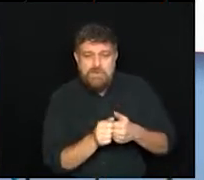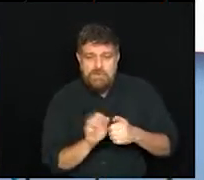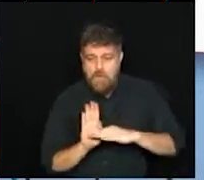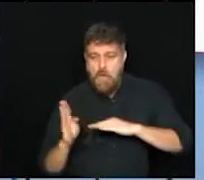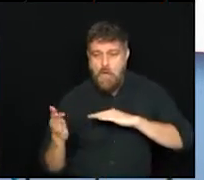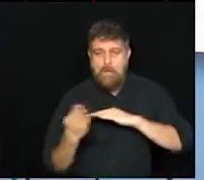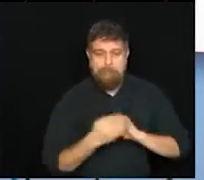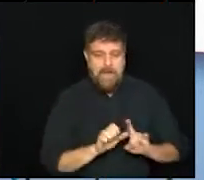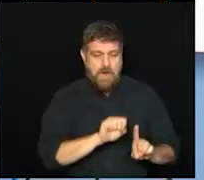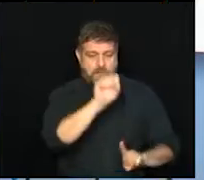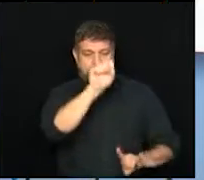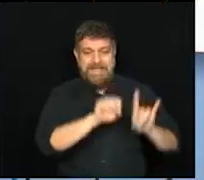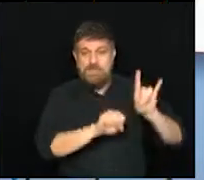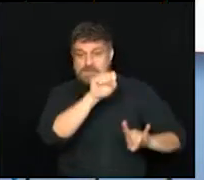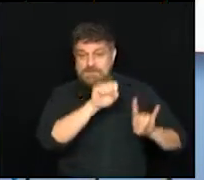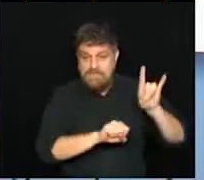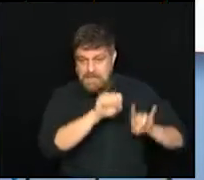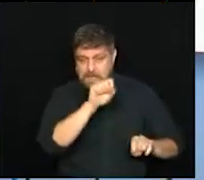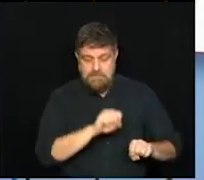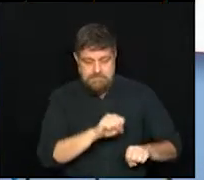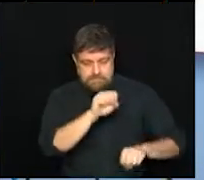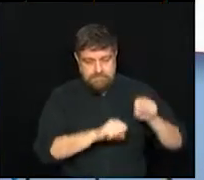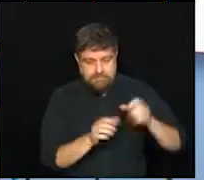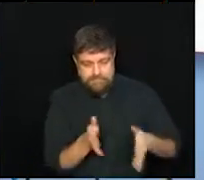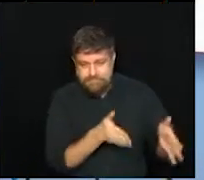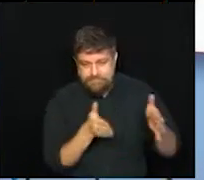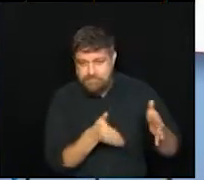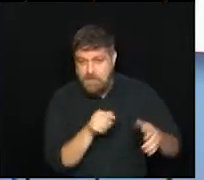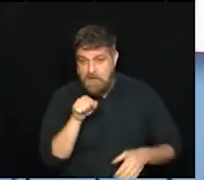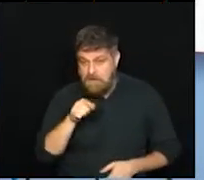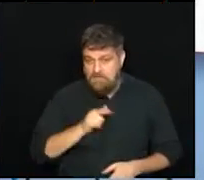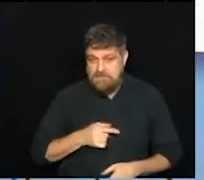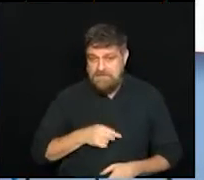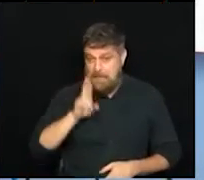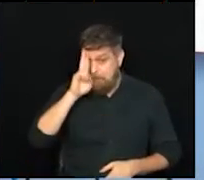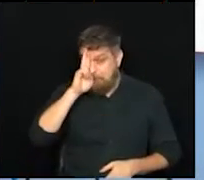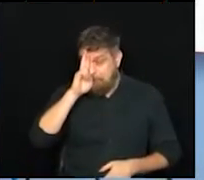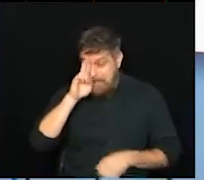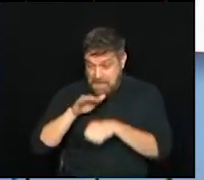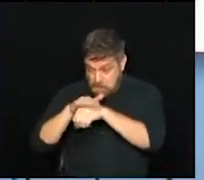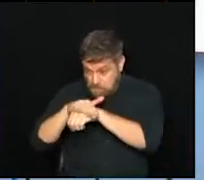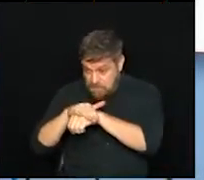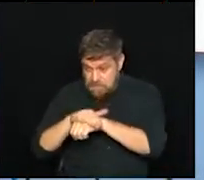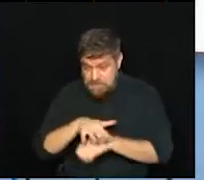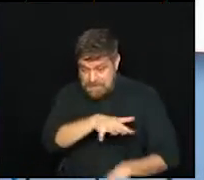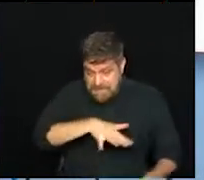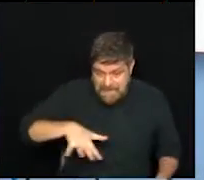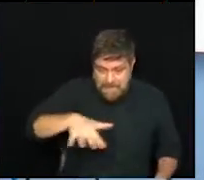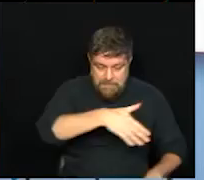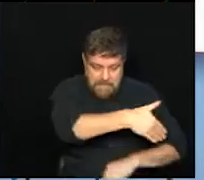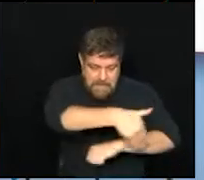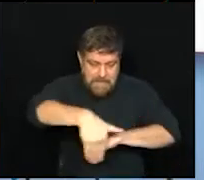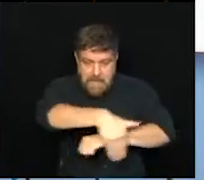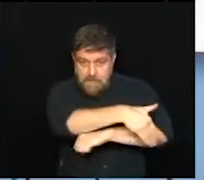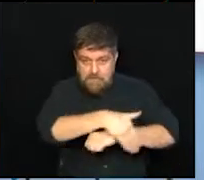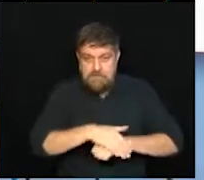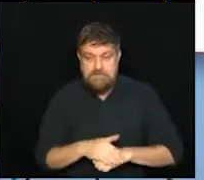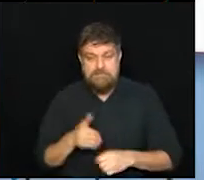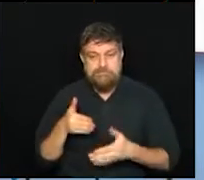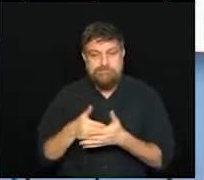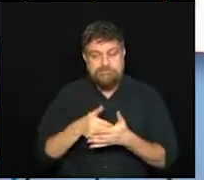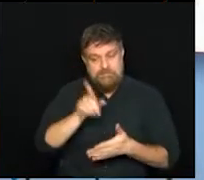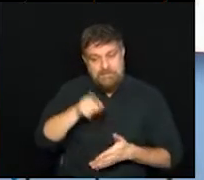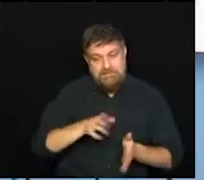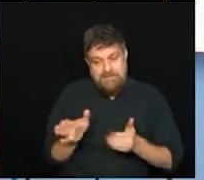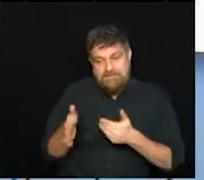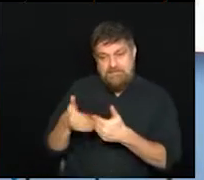Industrial. Atenção, você que circula a partir da meia-noite nesse trecho ali do Joá Penteado, o